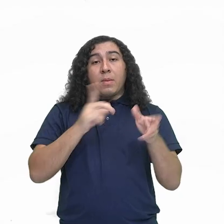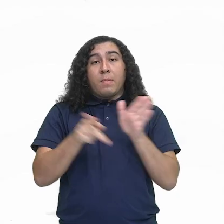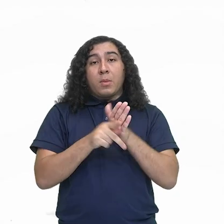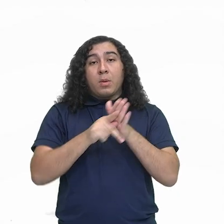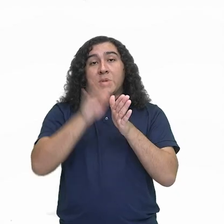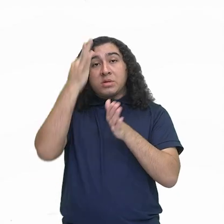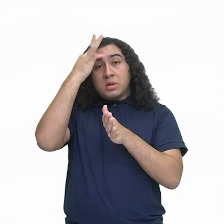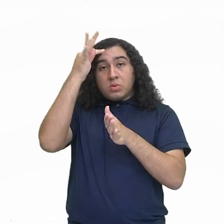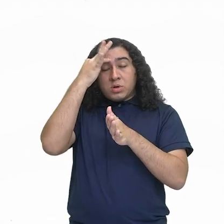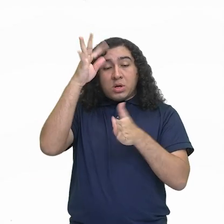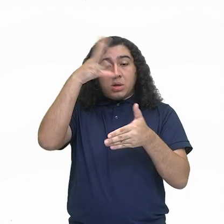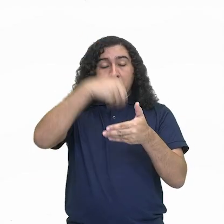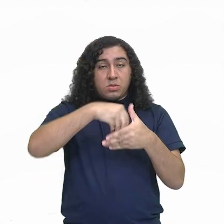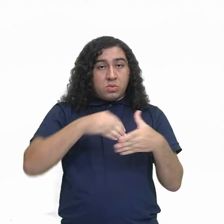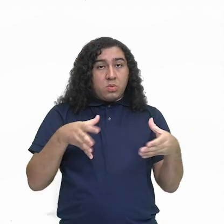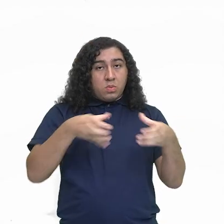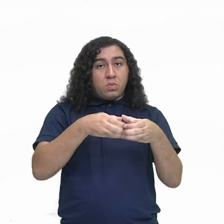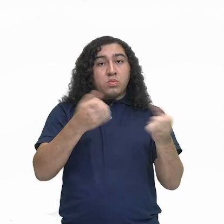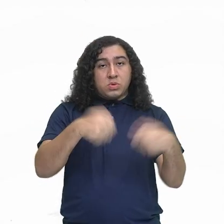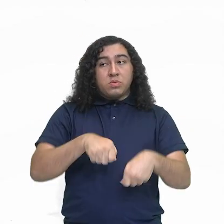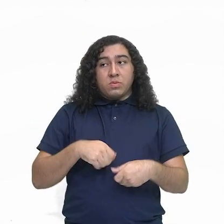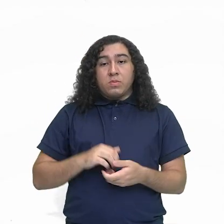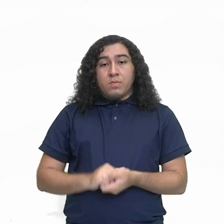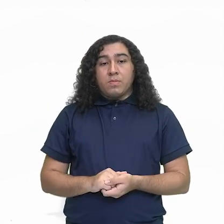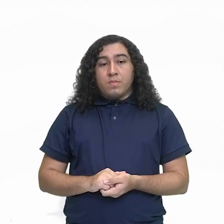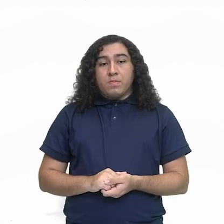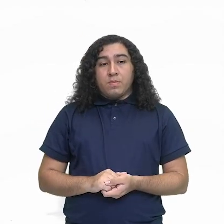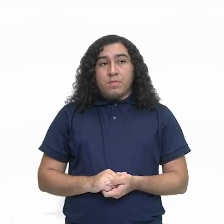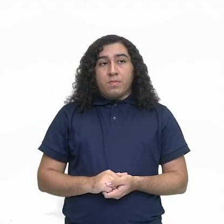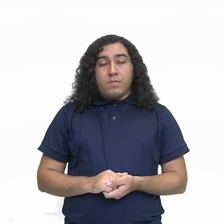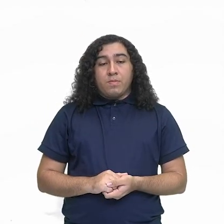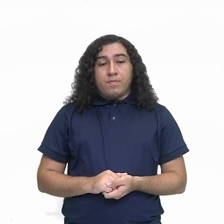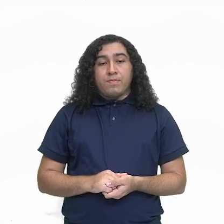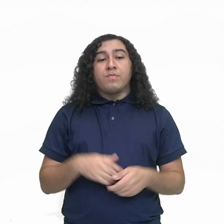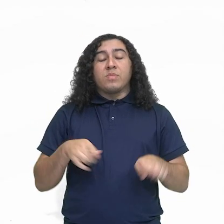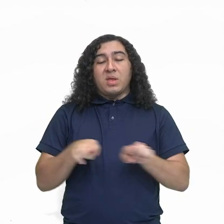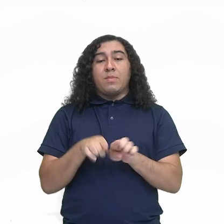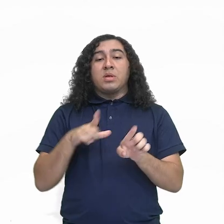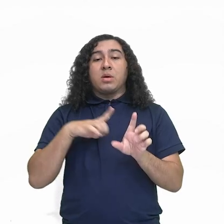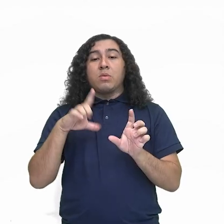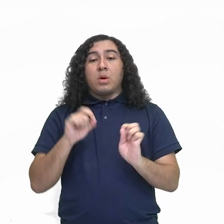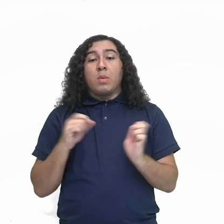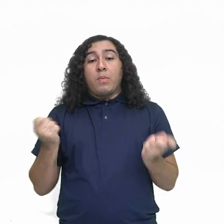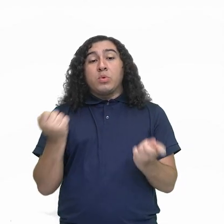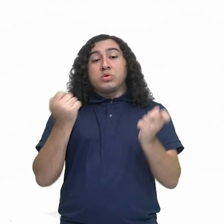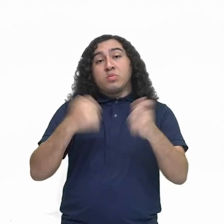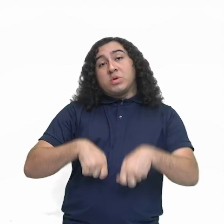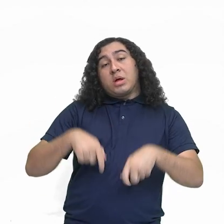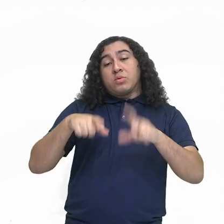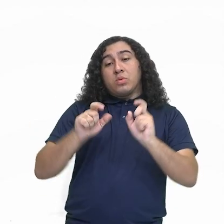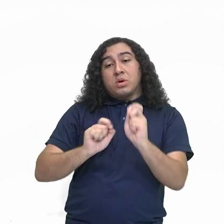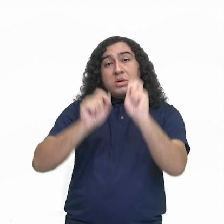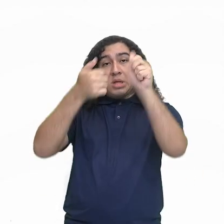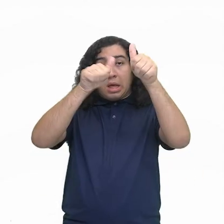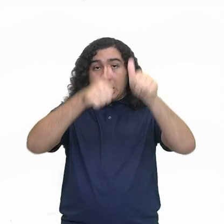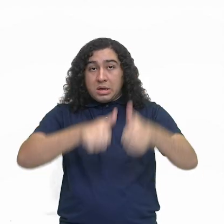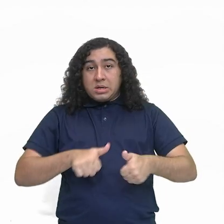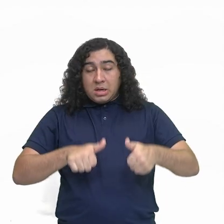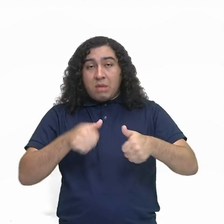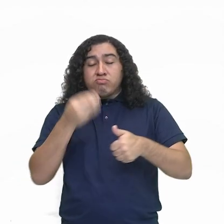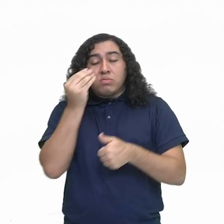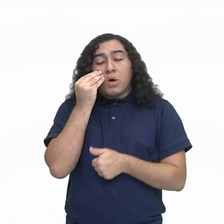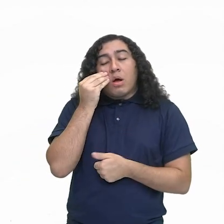de uma teoria, né? Ele tem uma verificabilidade, isto é, ele pode ser